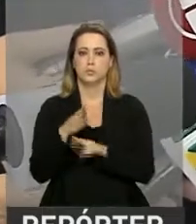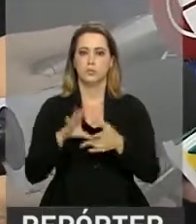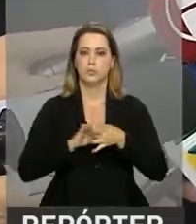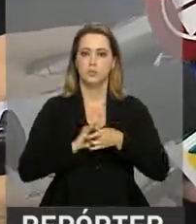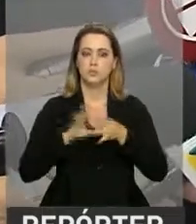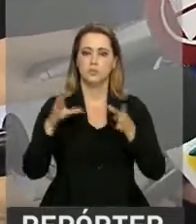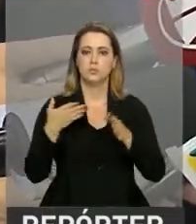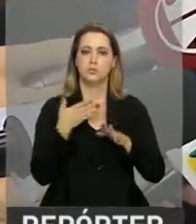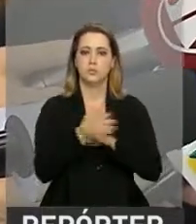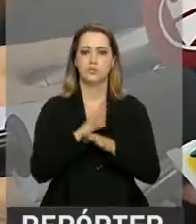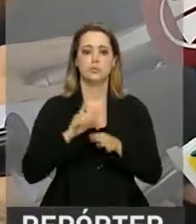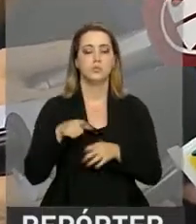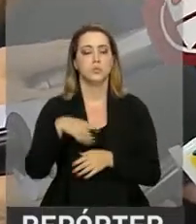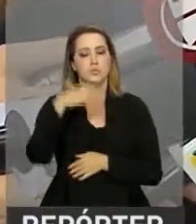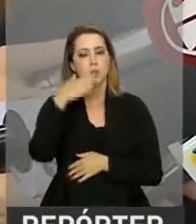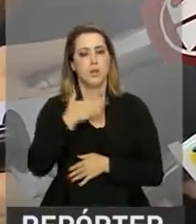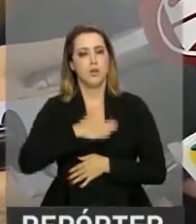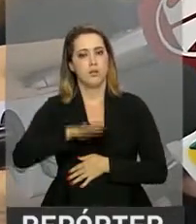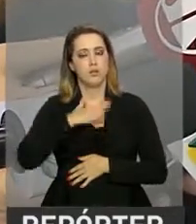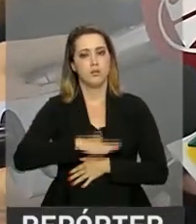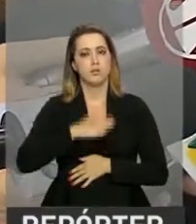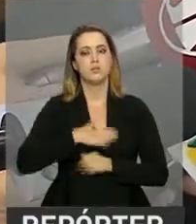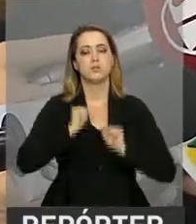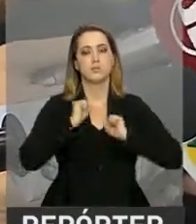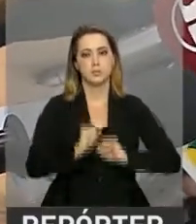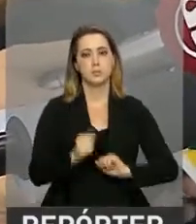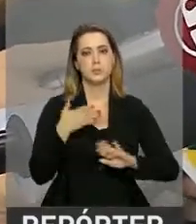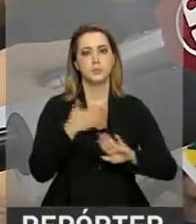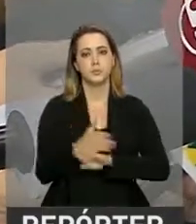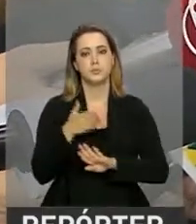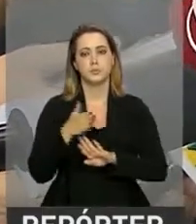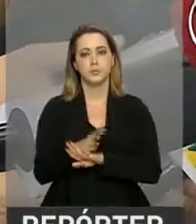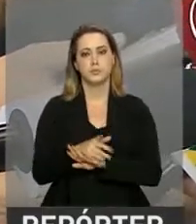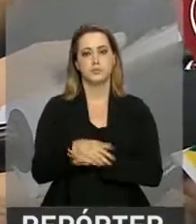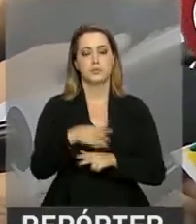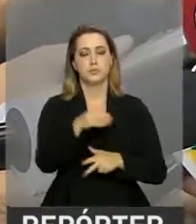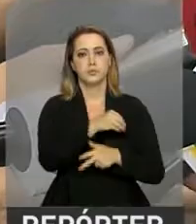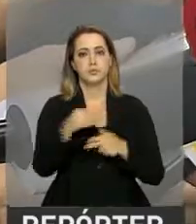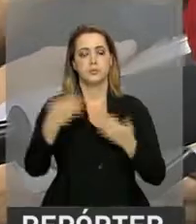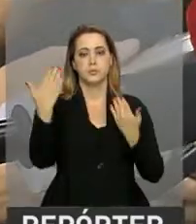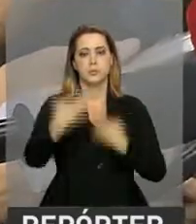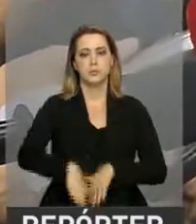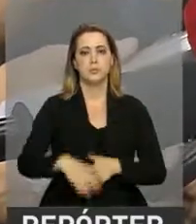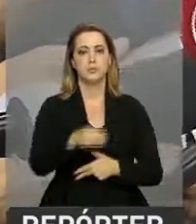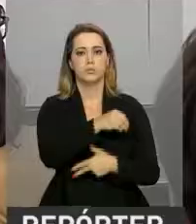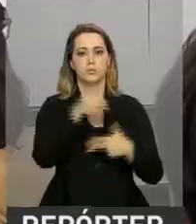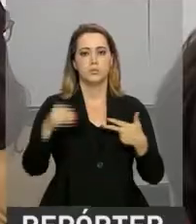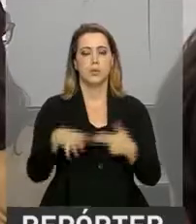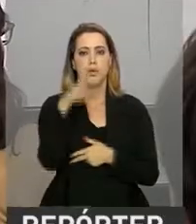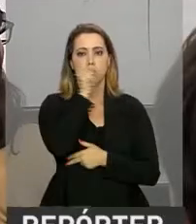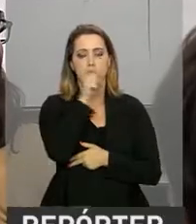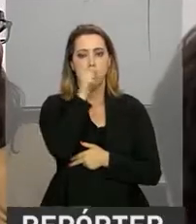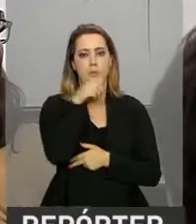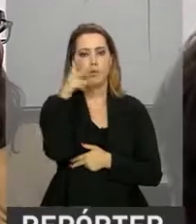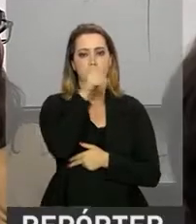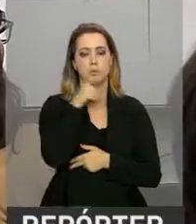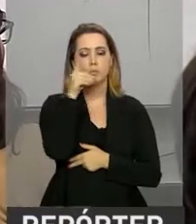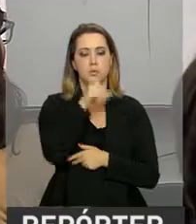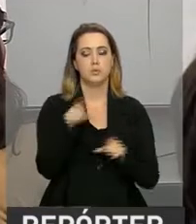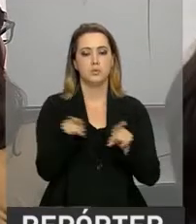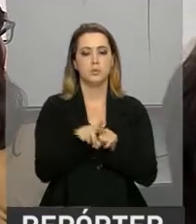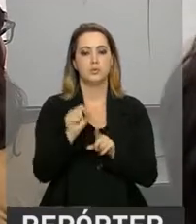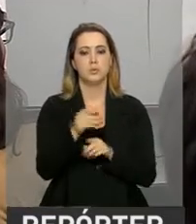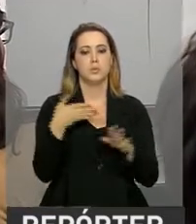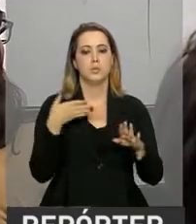ea tranquilidade para que eles possam submeter às provas do enem no sábado e no domingo as provas do enem vão